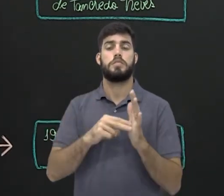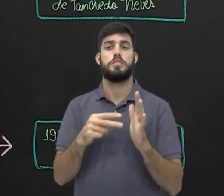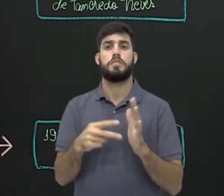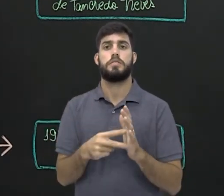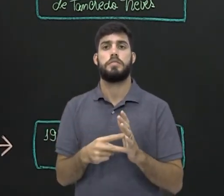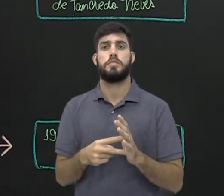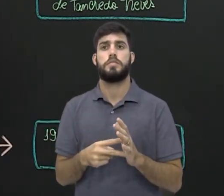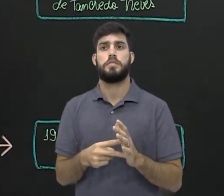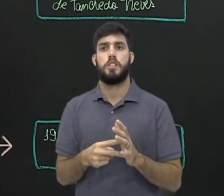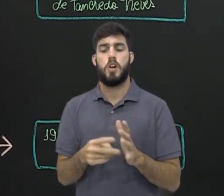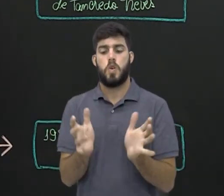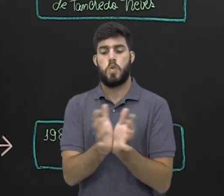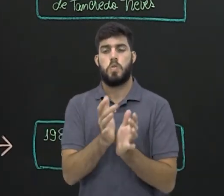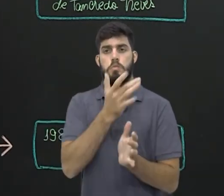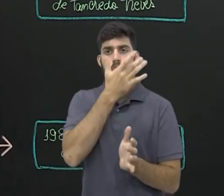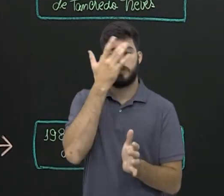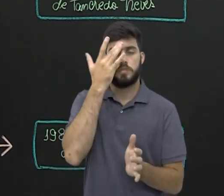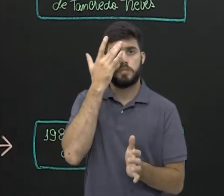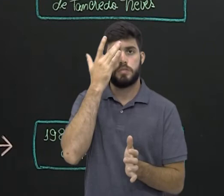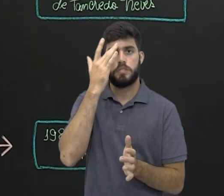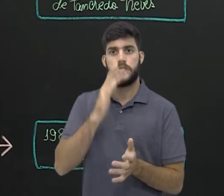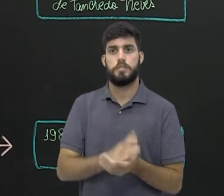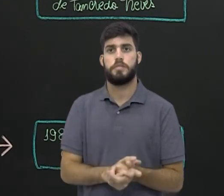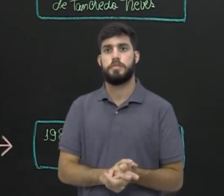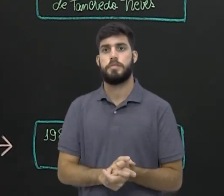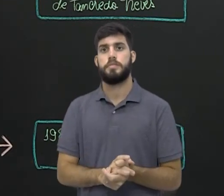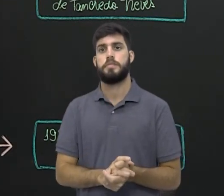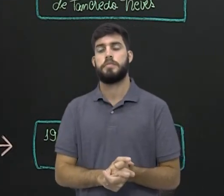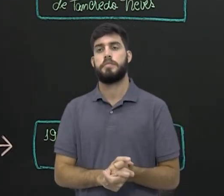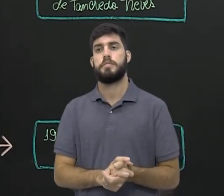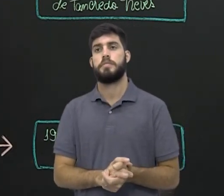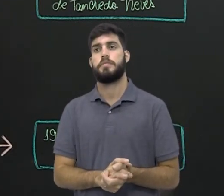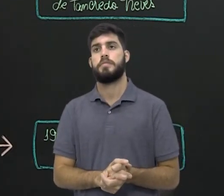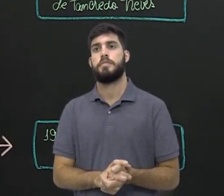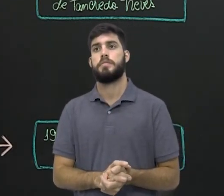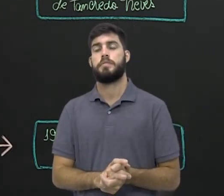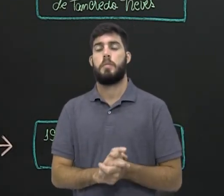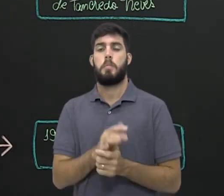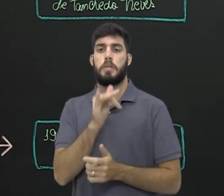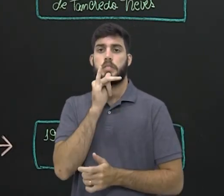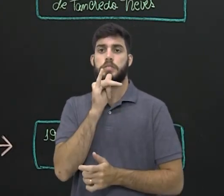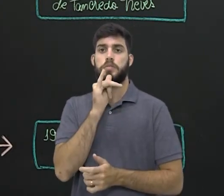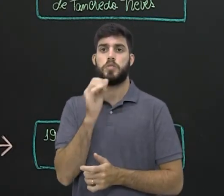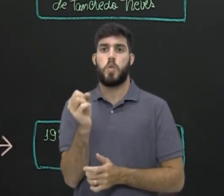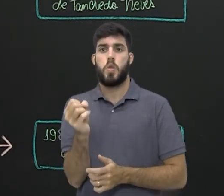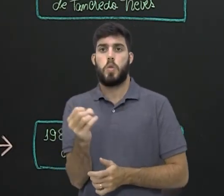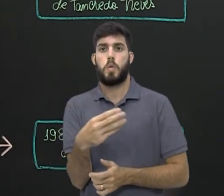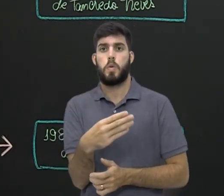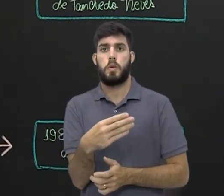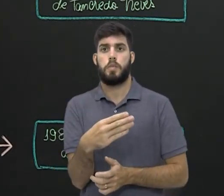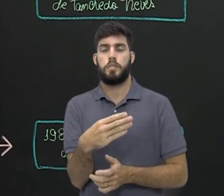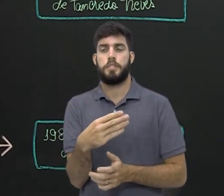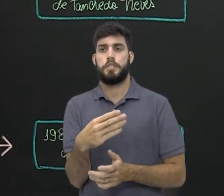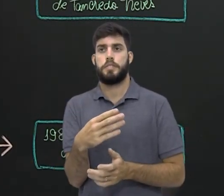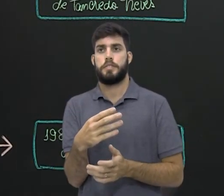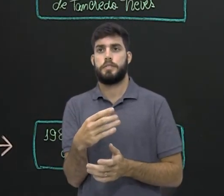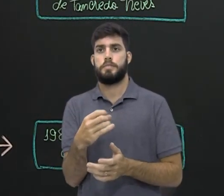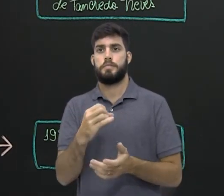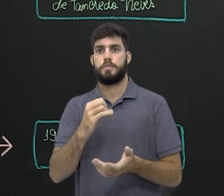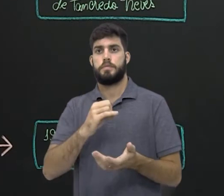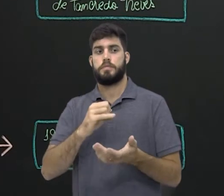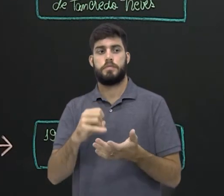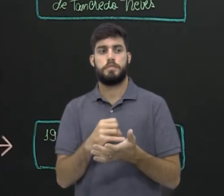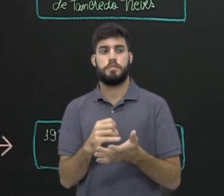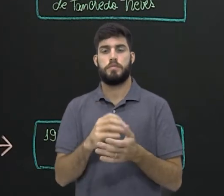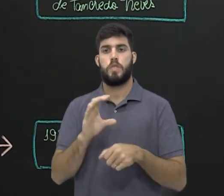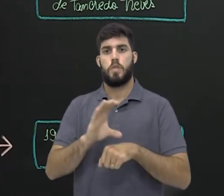A Assembleia é um grupo de pessoas, né, de uma nação nacional, que vai fazer uma nova Constituição. Então, o povo brasileiro vai às